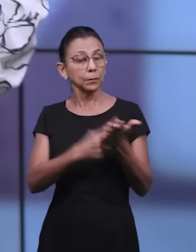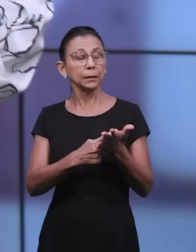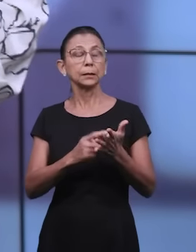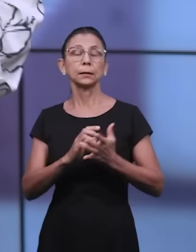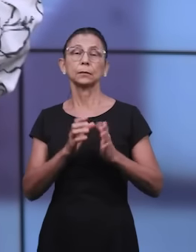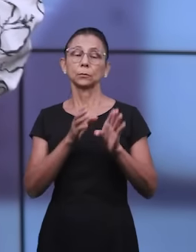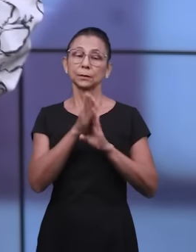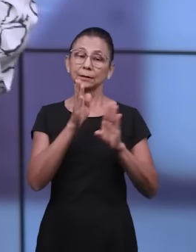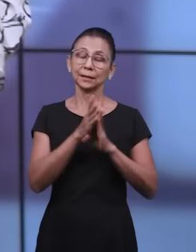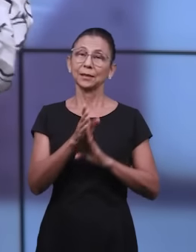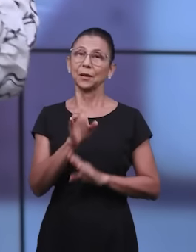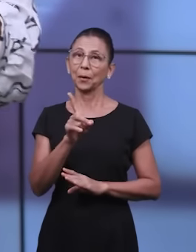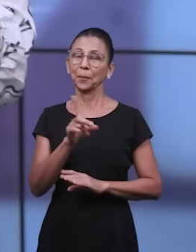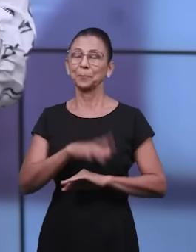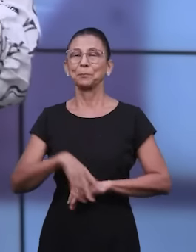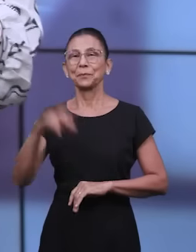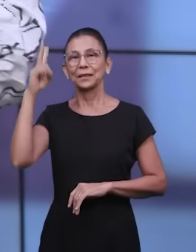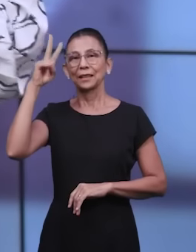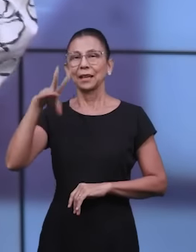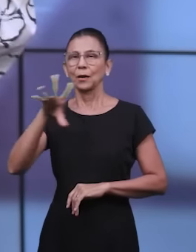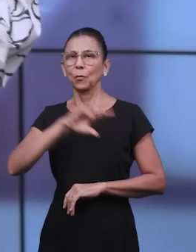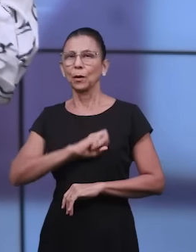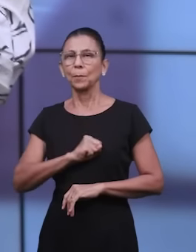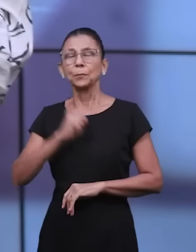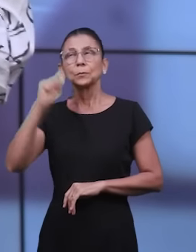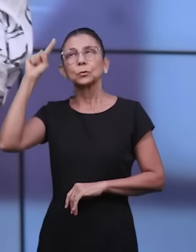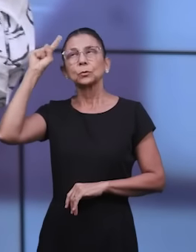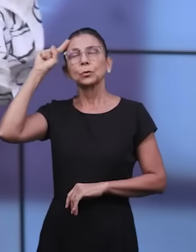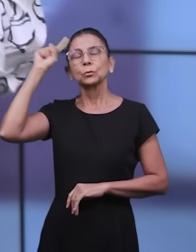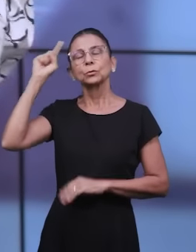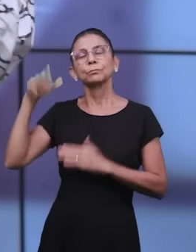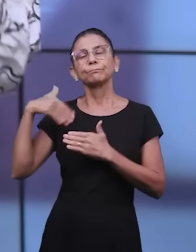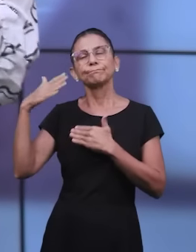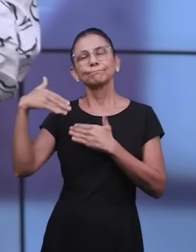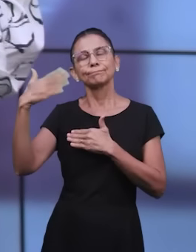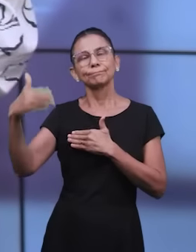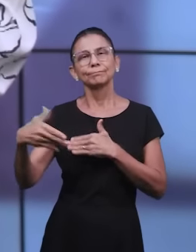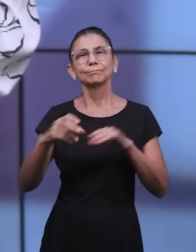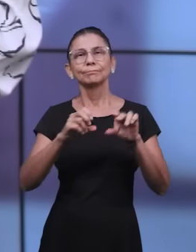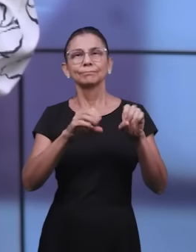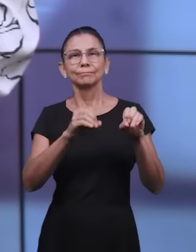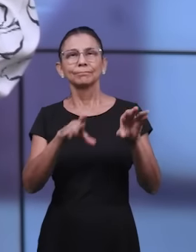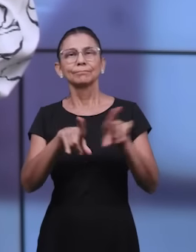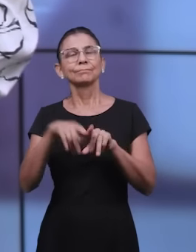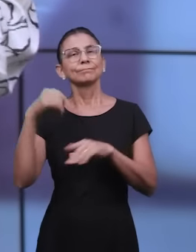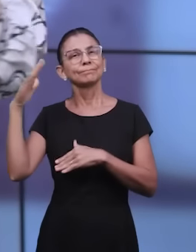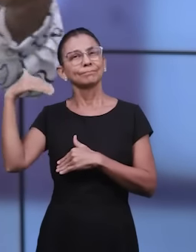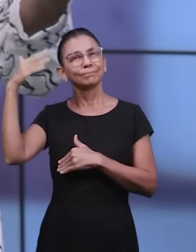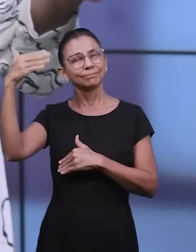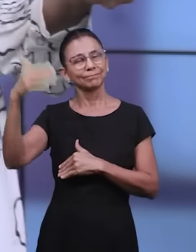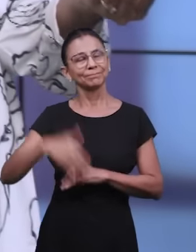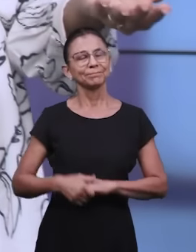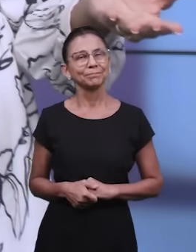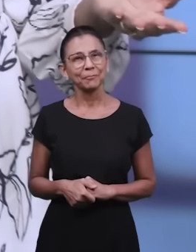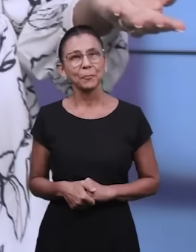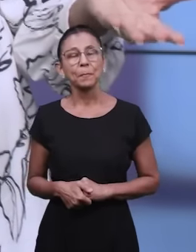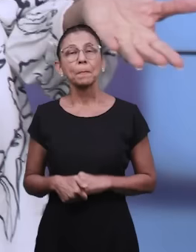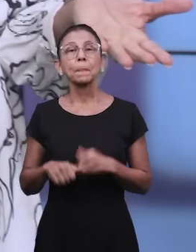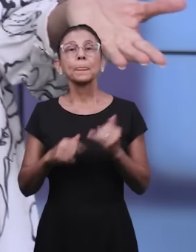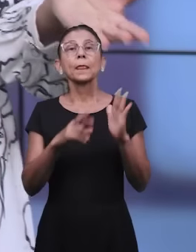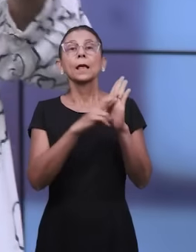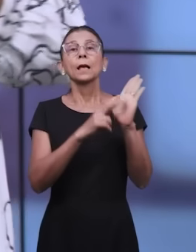E lembrem-se, o amor é diário, o limite é diário e o ensino também é diário. Então, quais